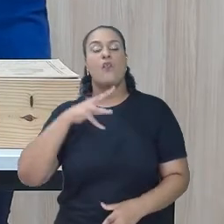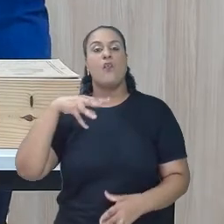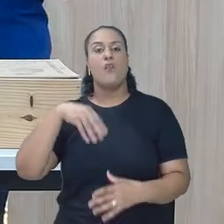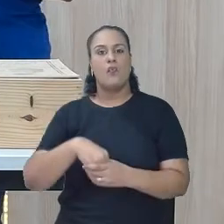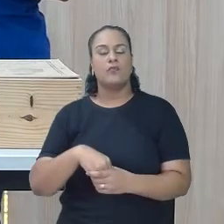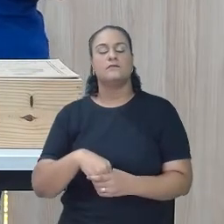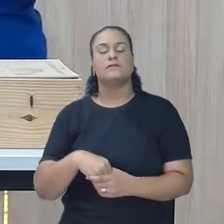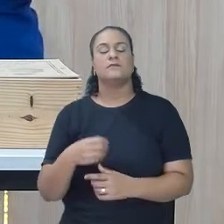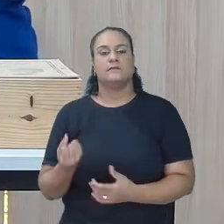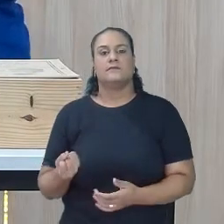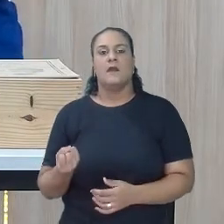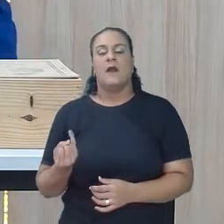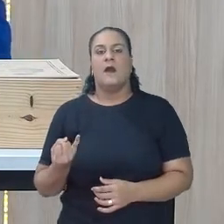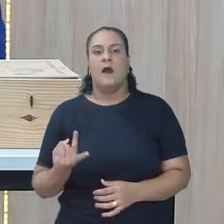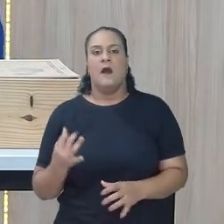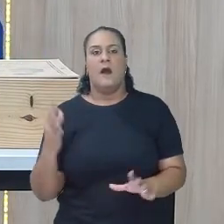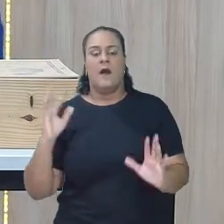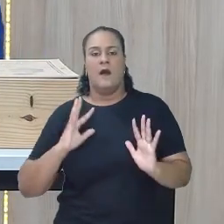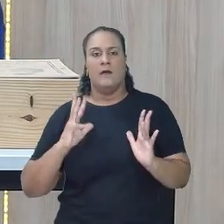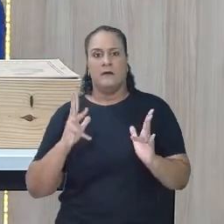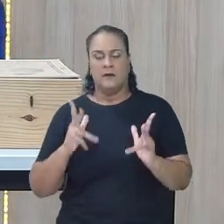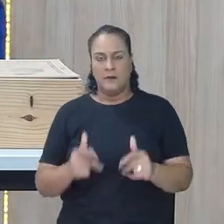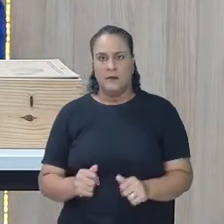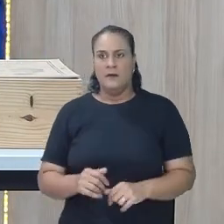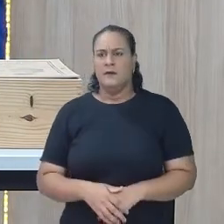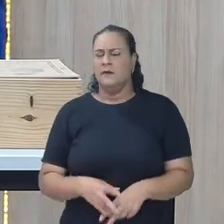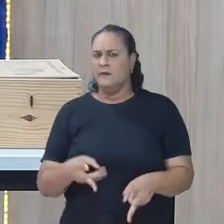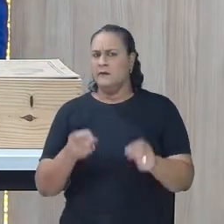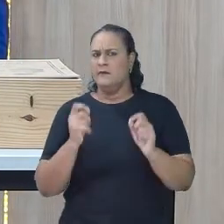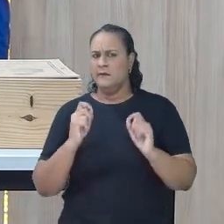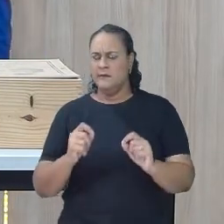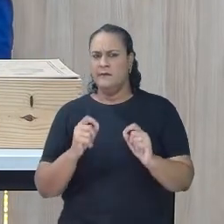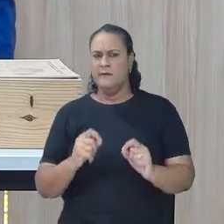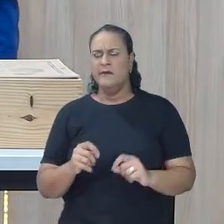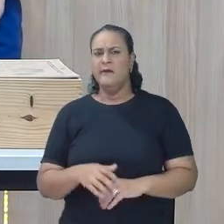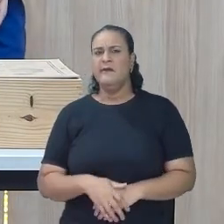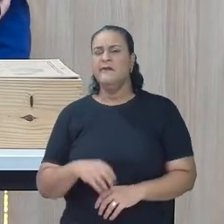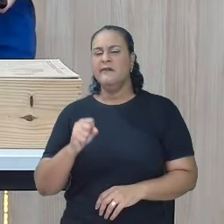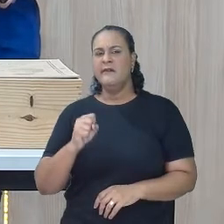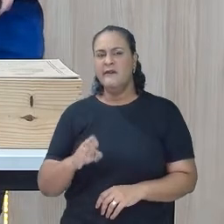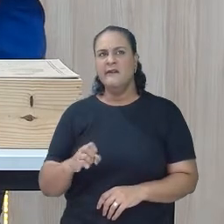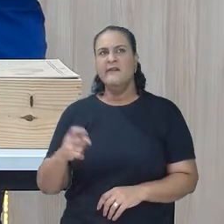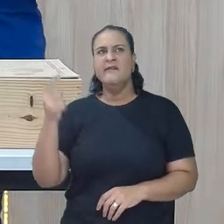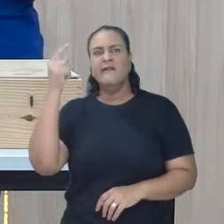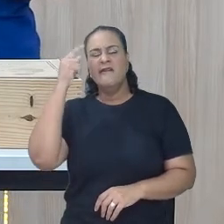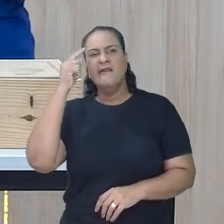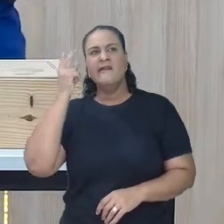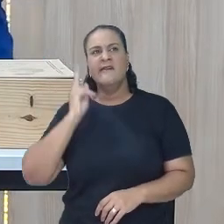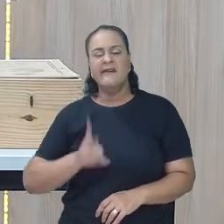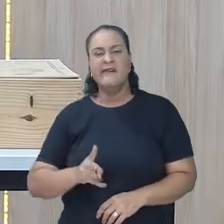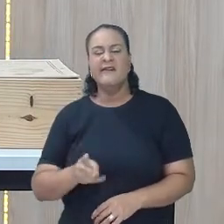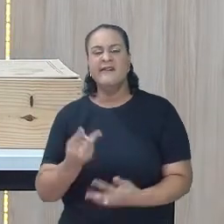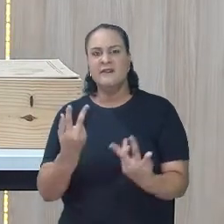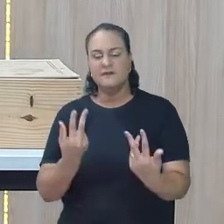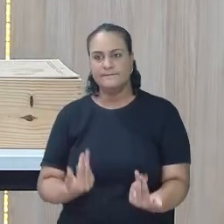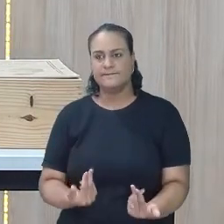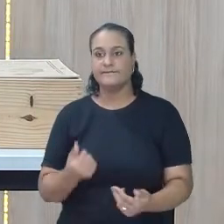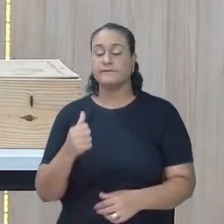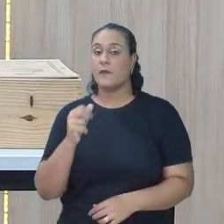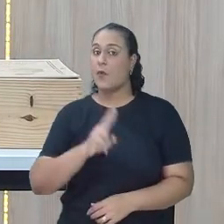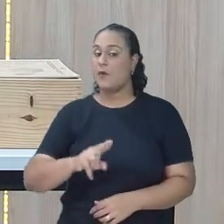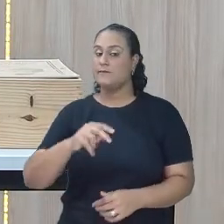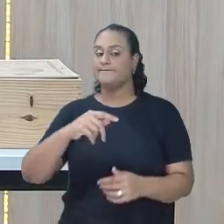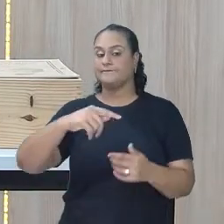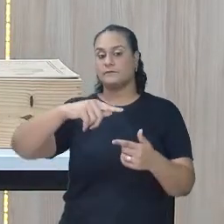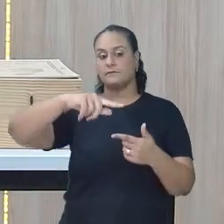total. Daí, a gente começou a perceber que, se eu for pensar no mesmo raciocínio, eu estou utilizando ali um cubinho